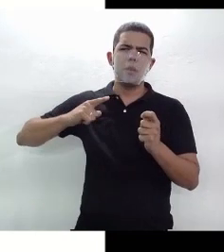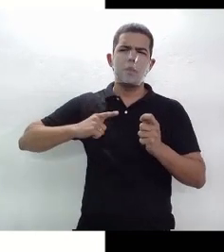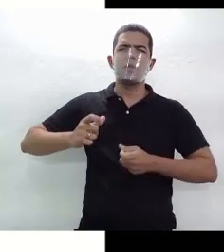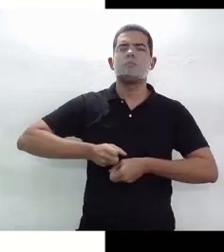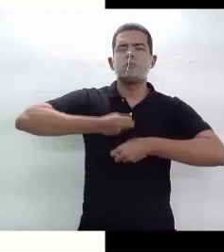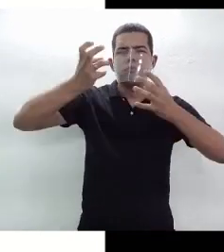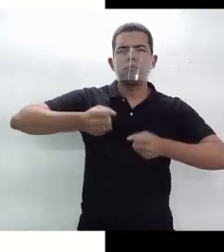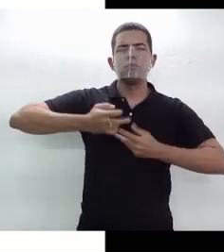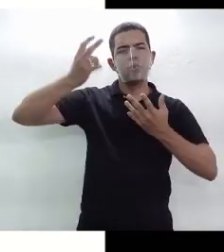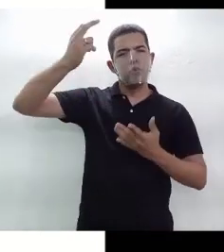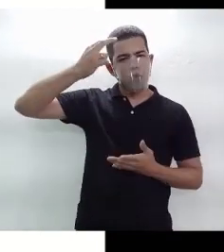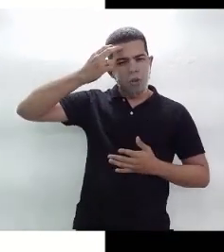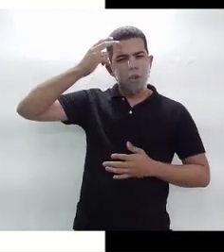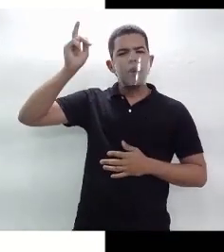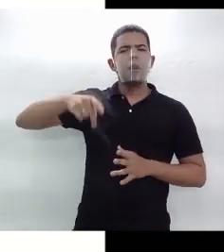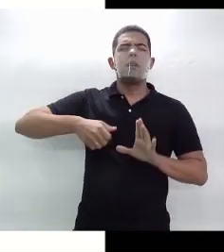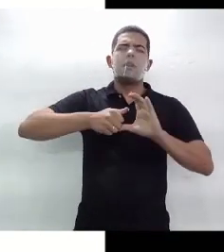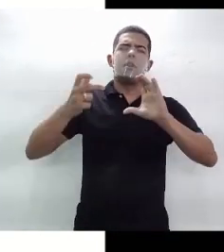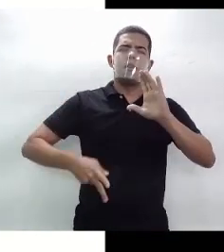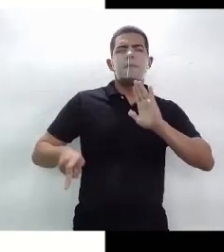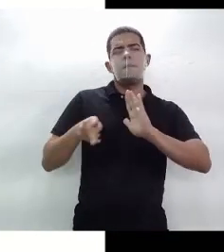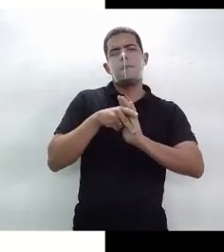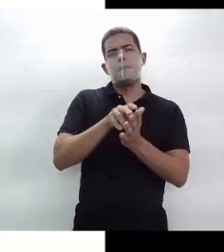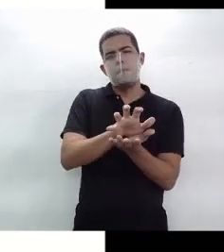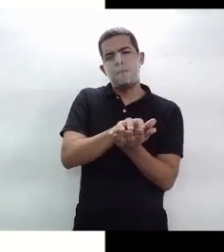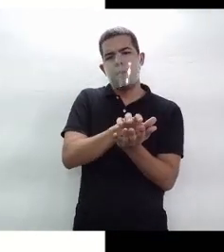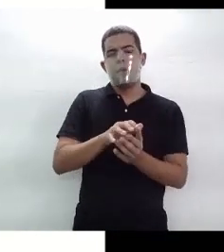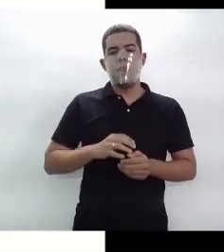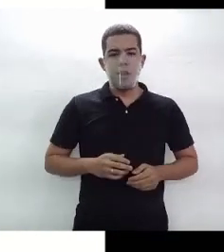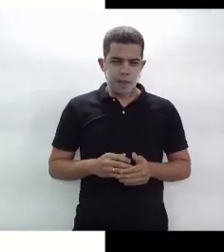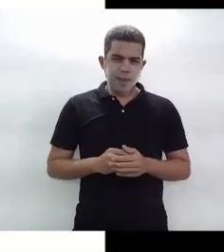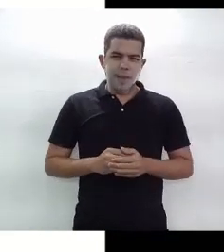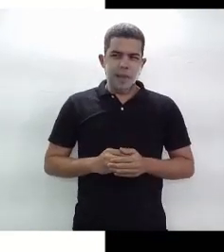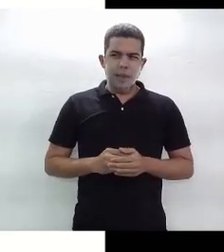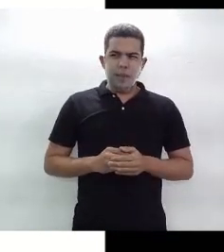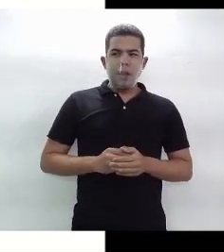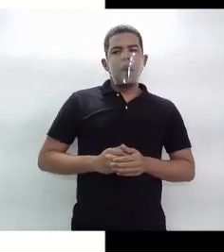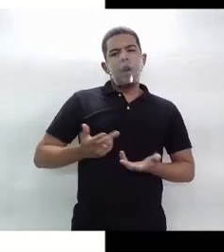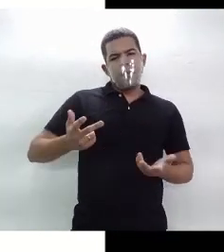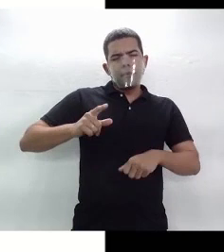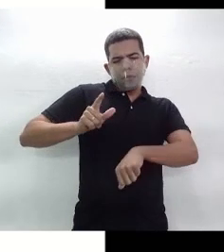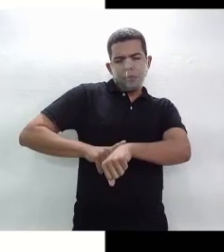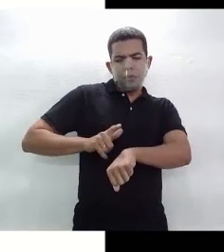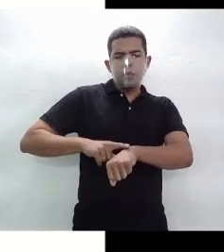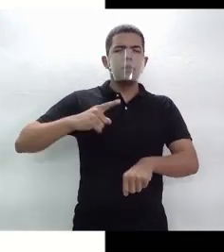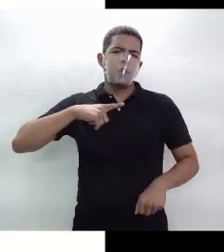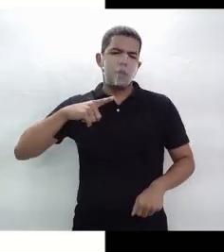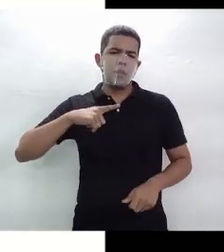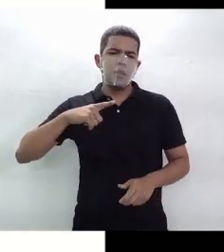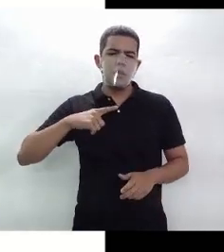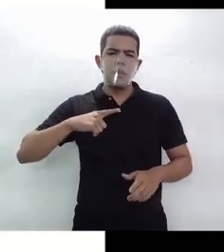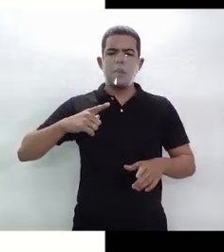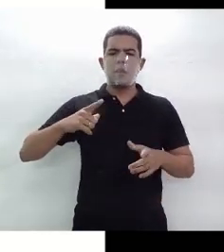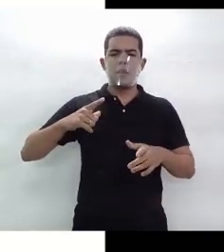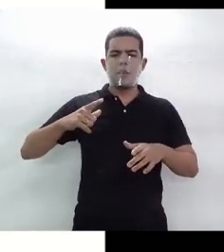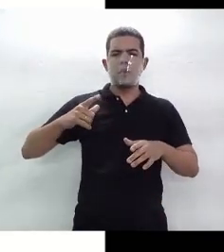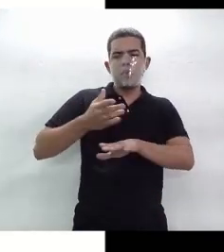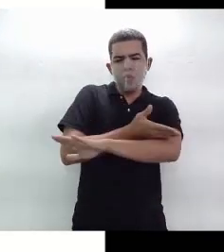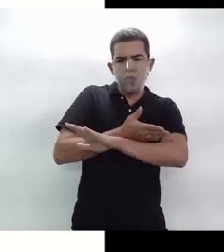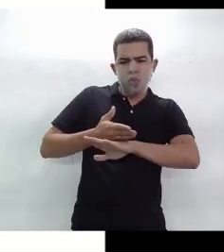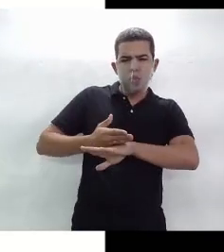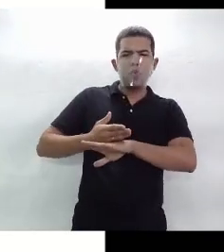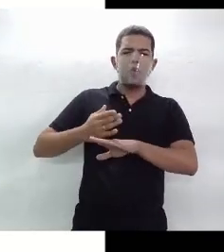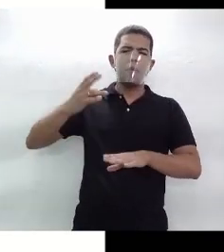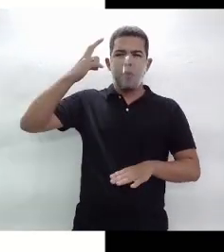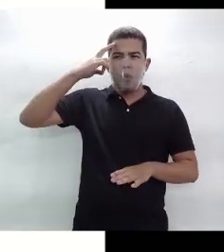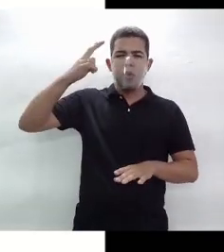cultural, característica do estado de Pernambuco. Ao mesmo tempo, tradicional e dinâmica, né? Essa